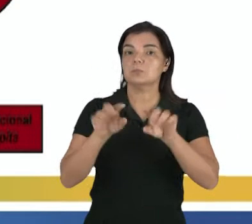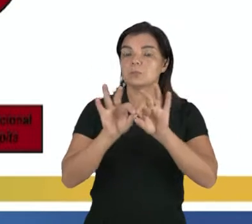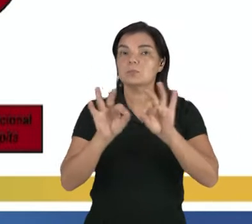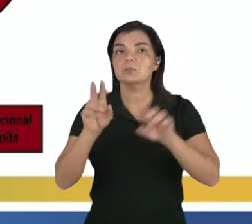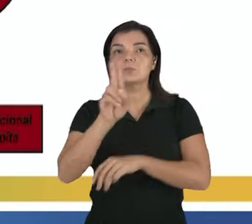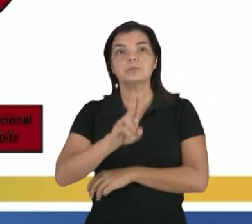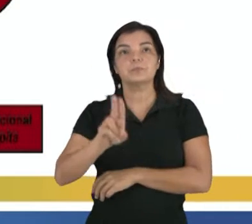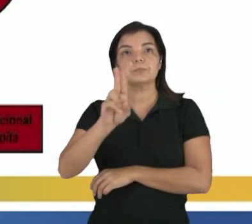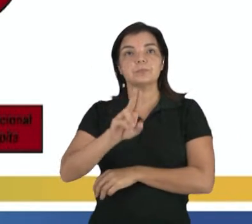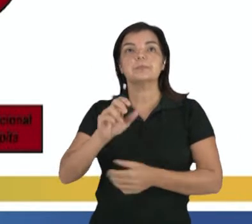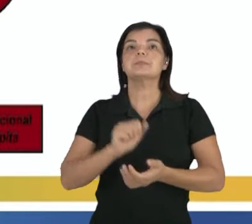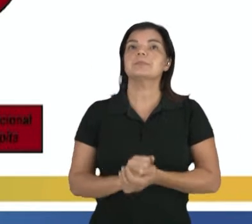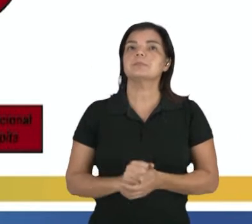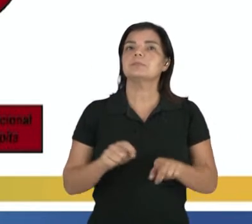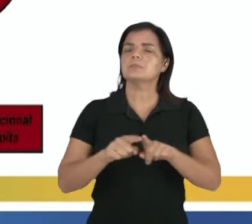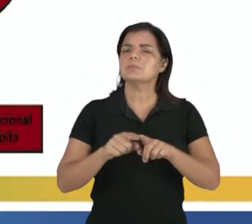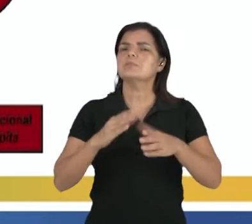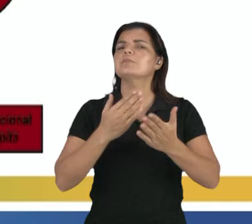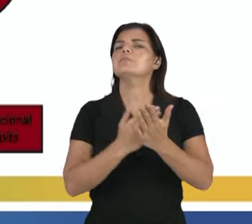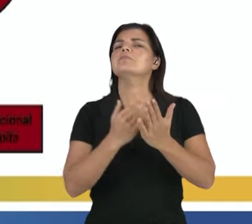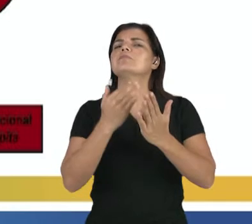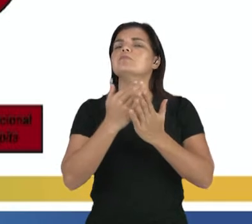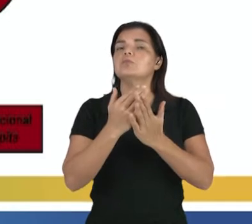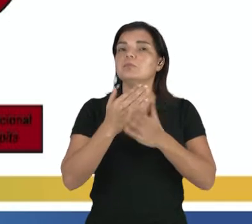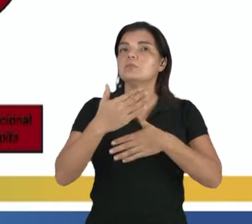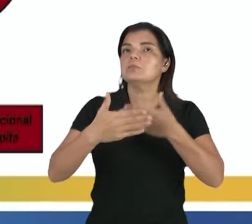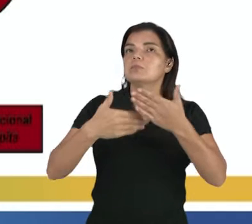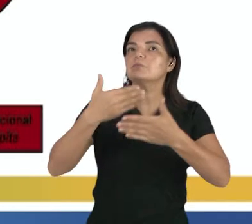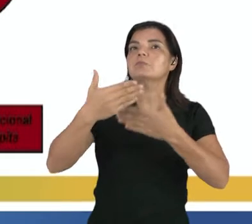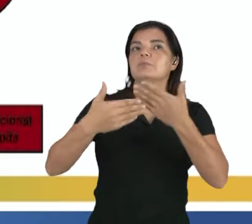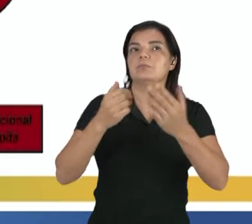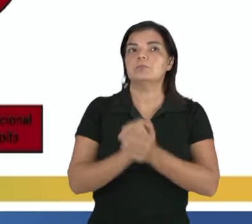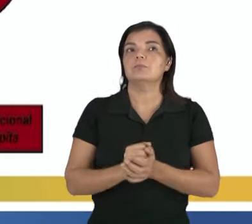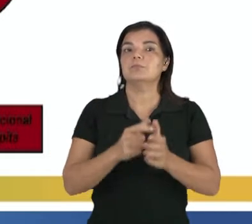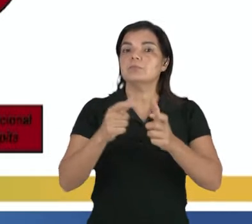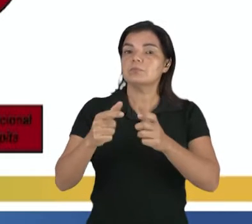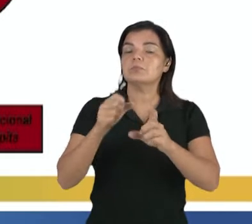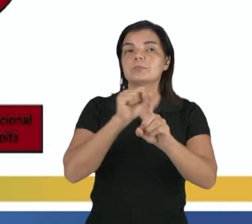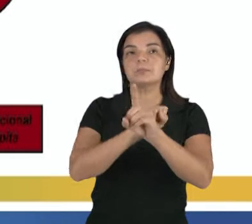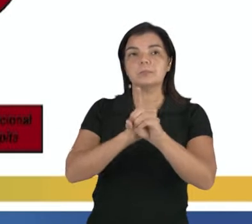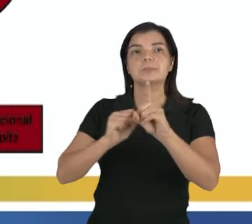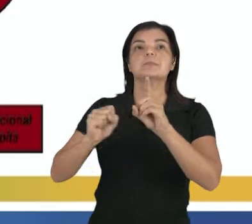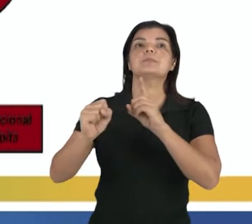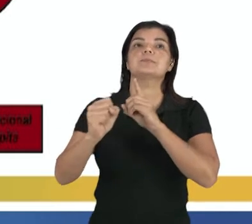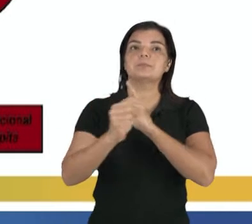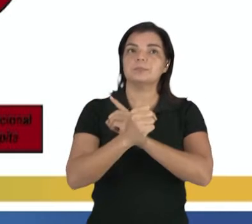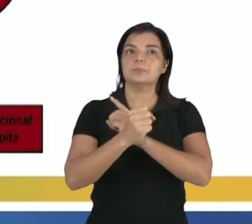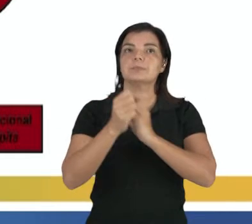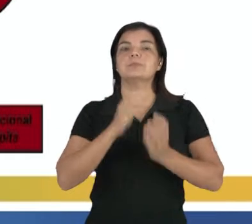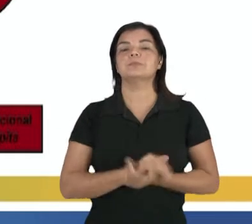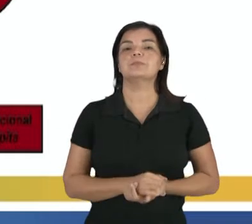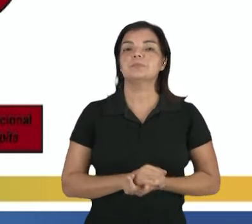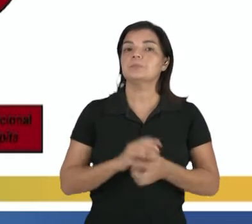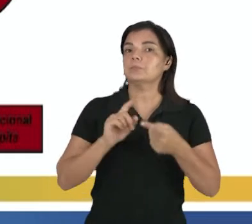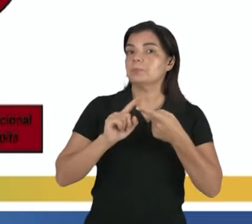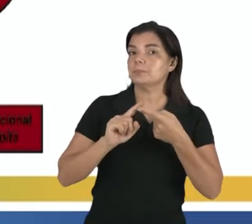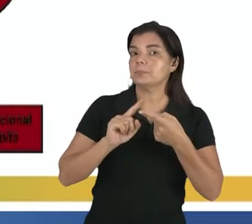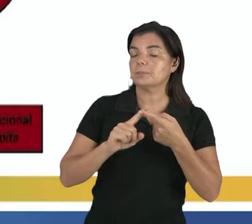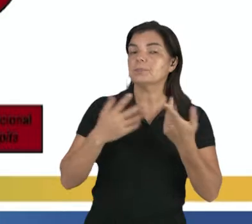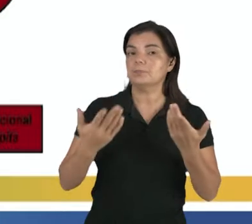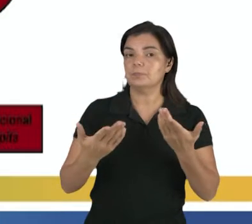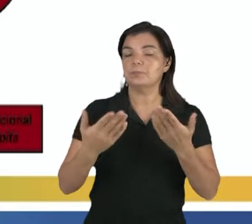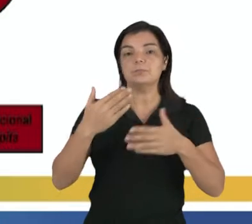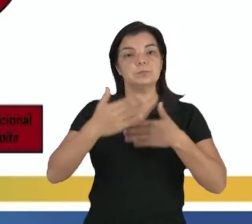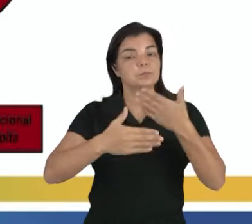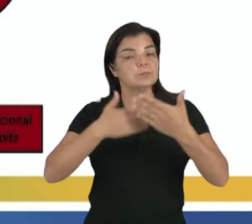que é utilizada para medir, para aferir o grau de desenvolvimento de uma determinada sociedade. Esse